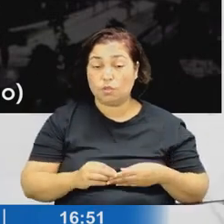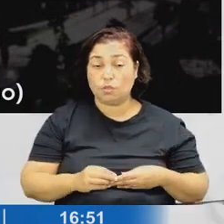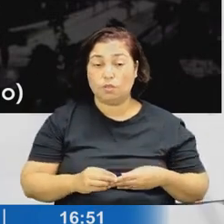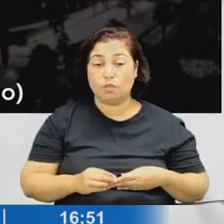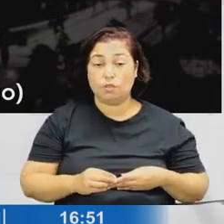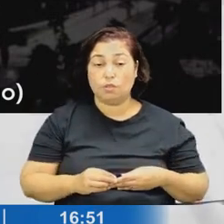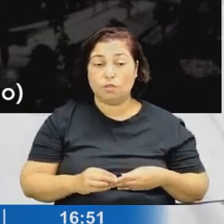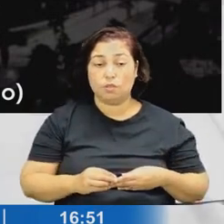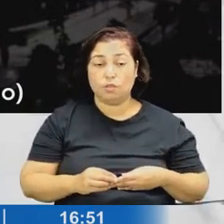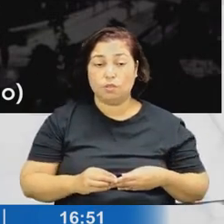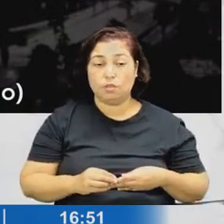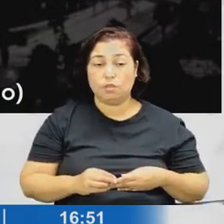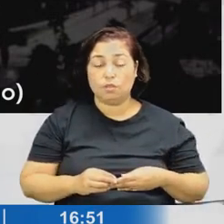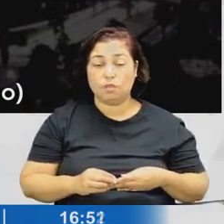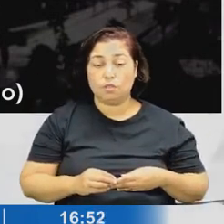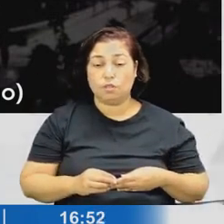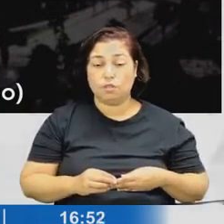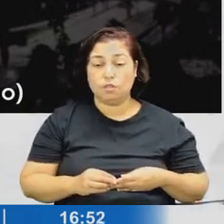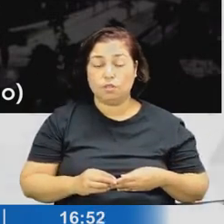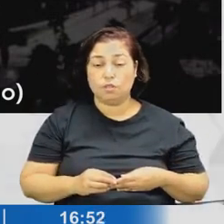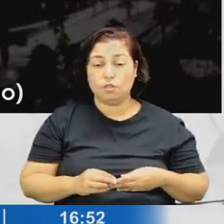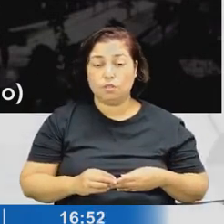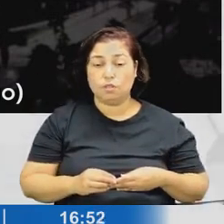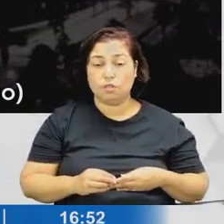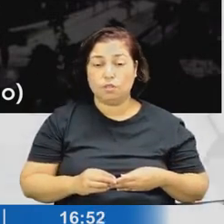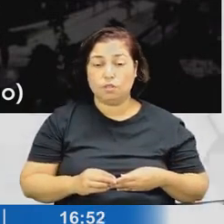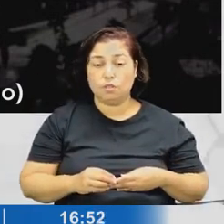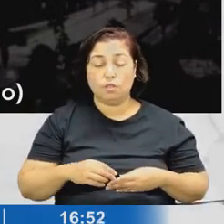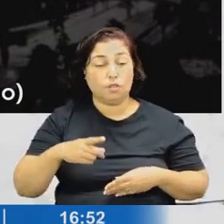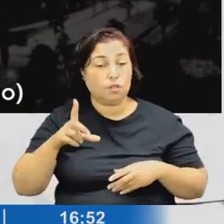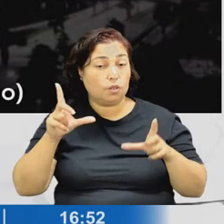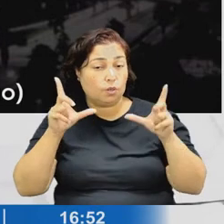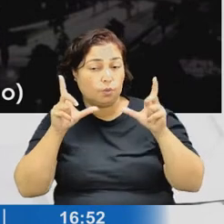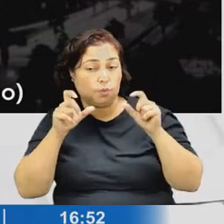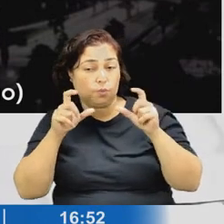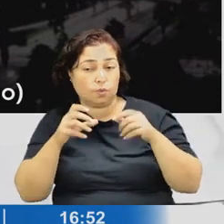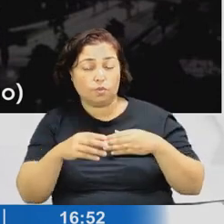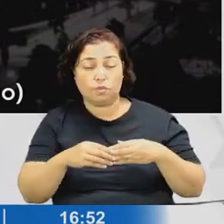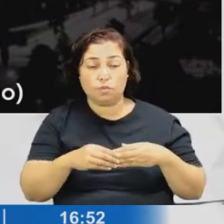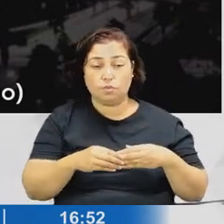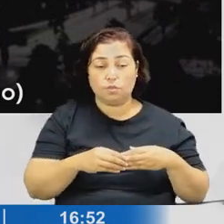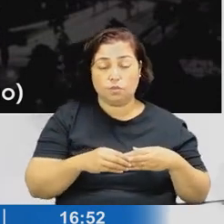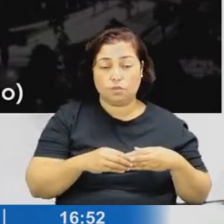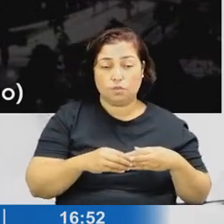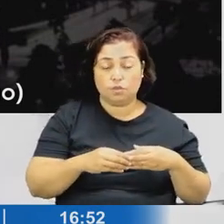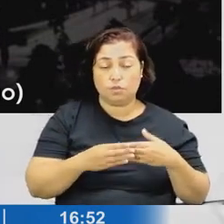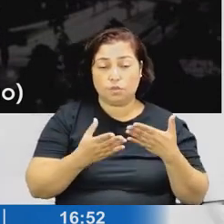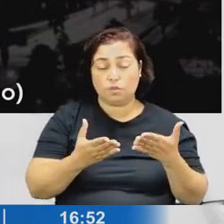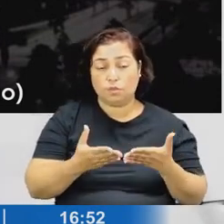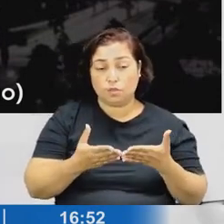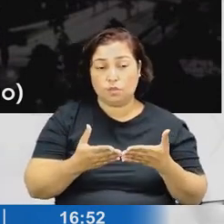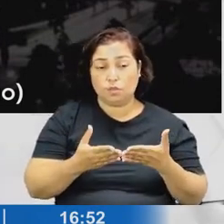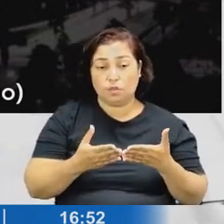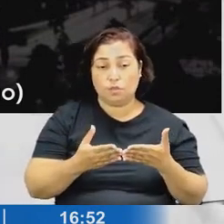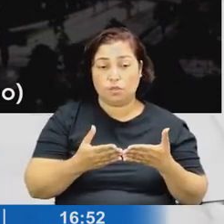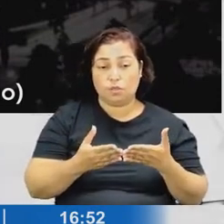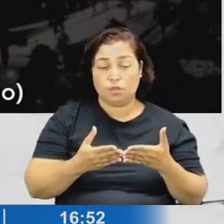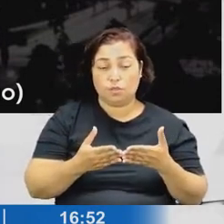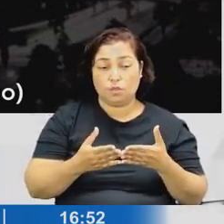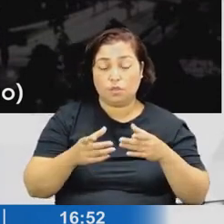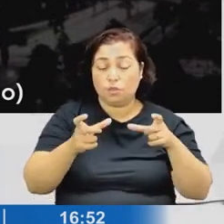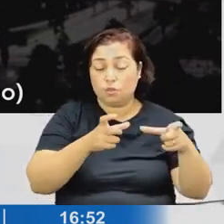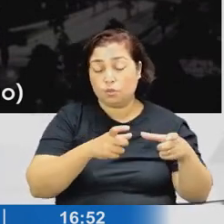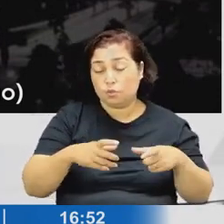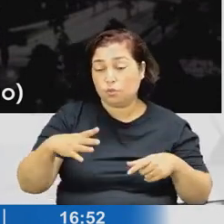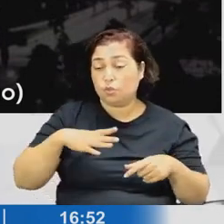veio de Quintino não pode estar só na barra Ali vai emitindo eles tirar uma foto né o Ronaldo fenômeno que veio lá da São Cristóvão e tal ali